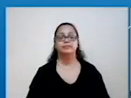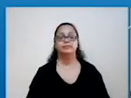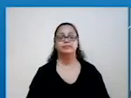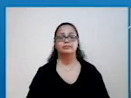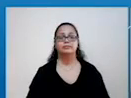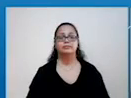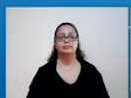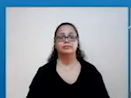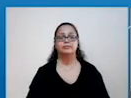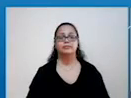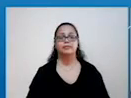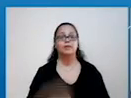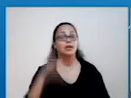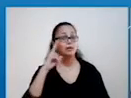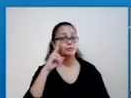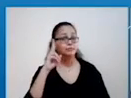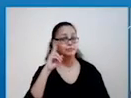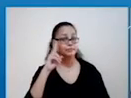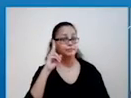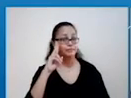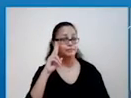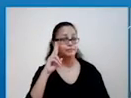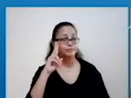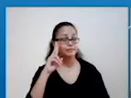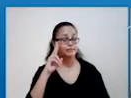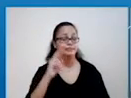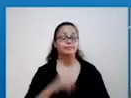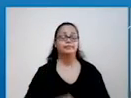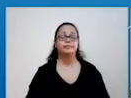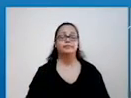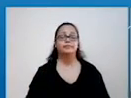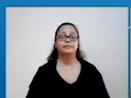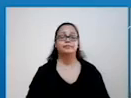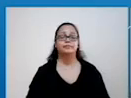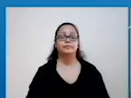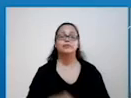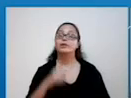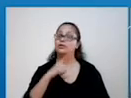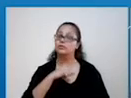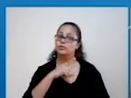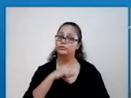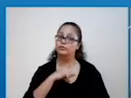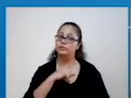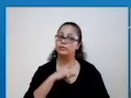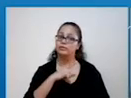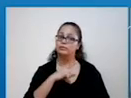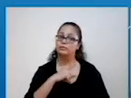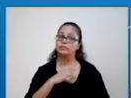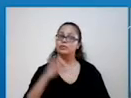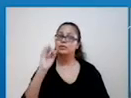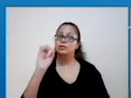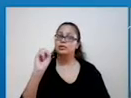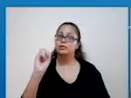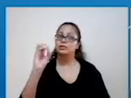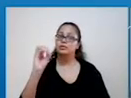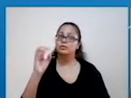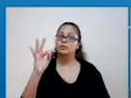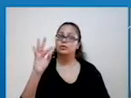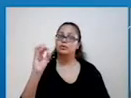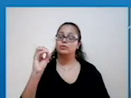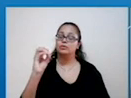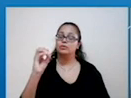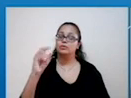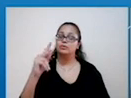Aqui, para reforçar o que a gente falou até agora, quando nós tivermos os isótopos, significa que nós temos o mesmo número